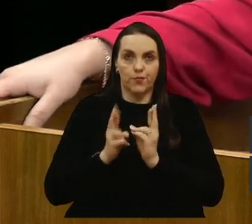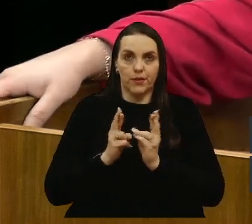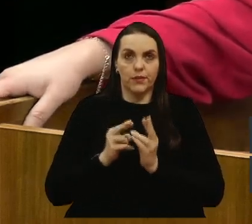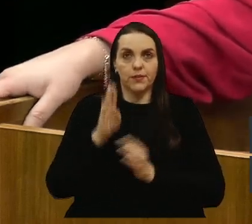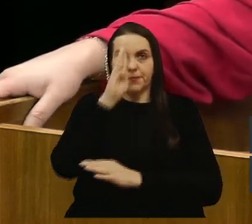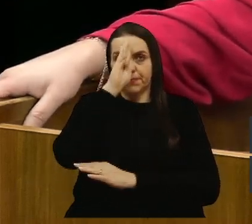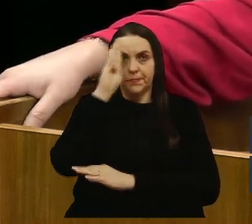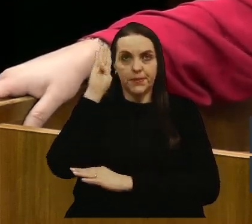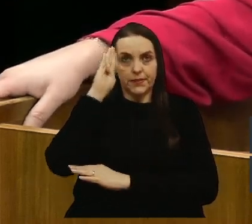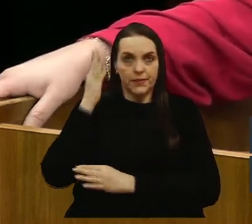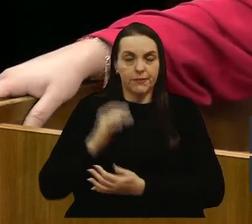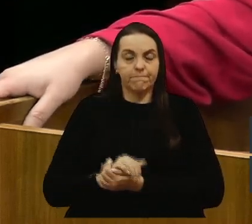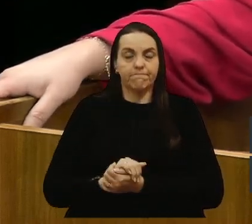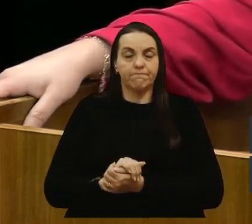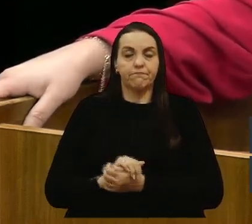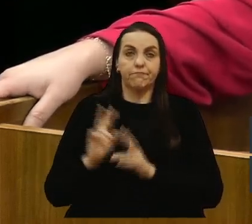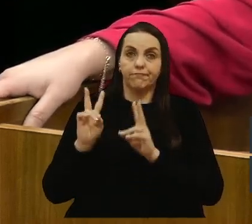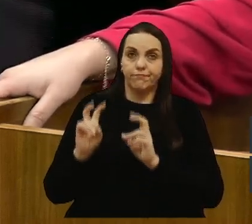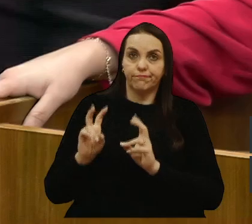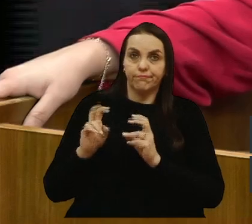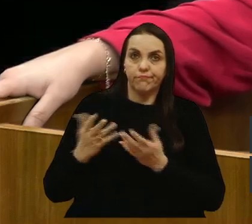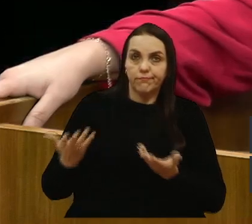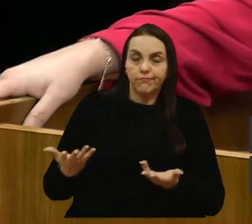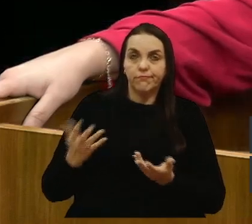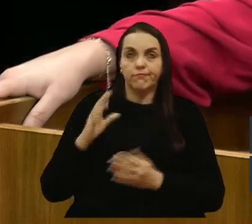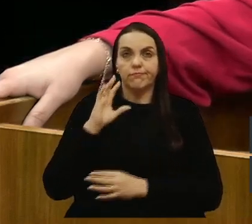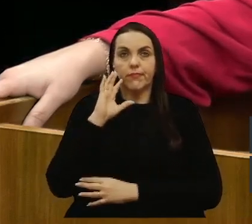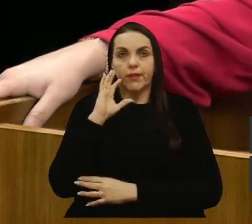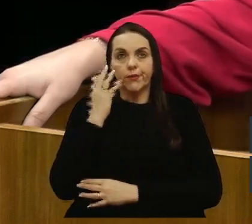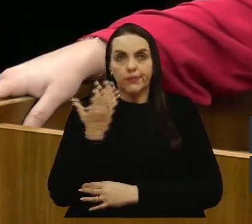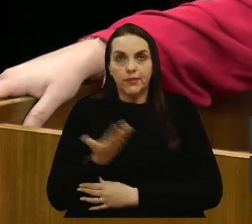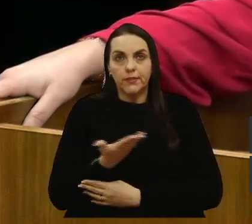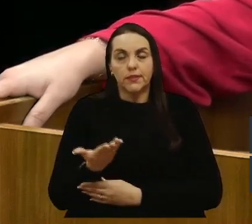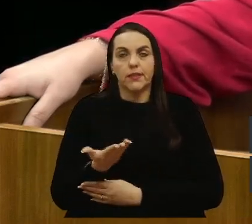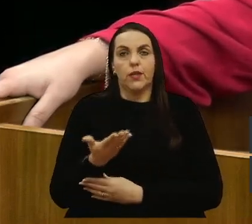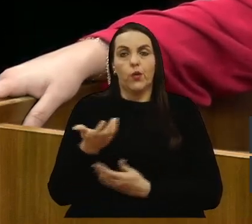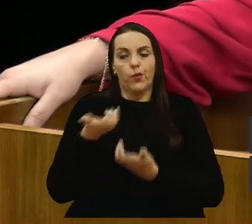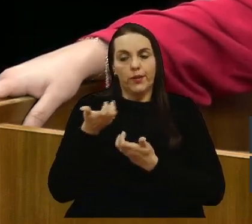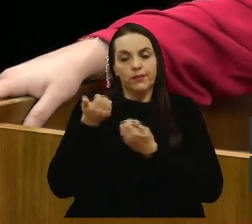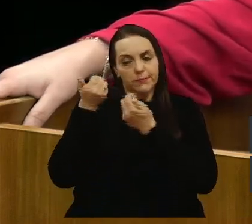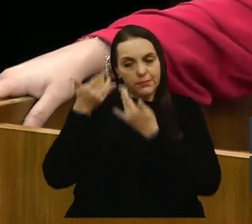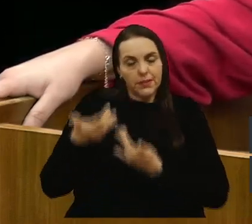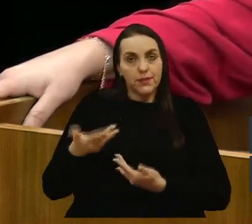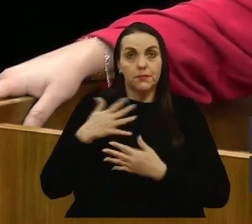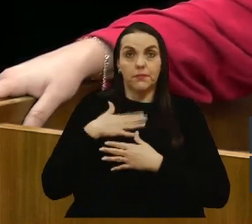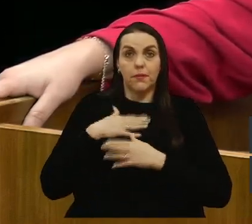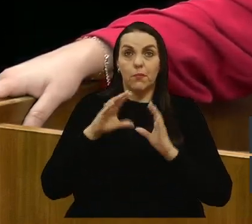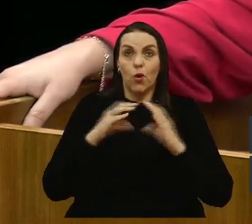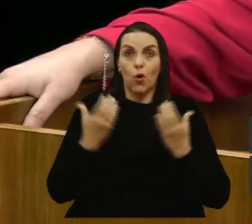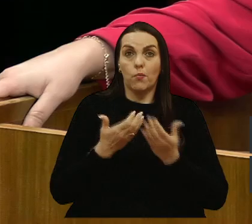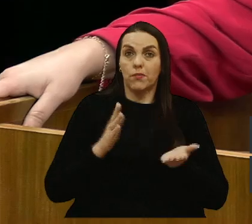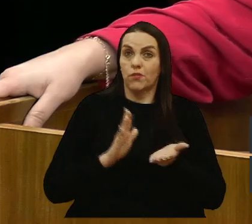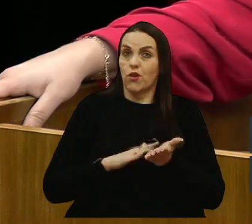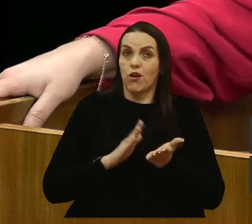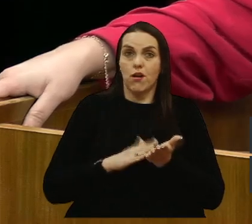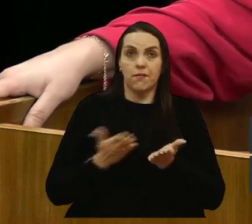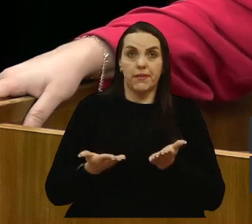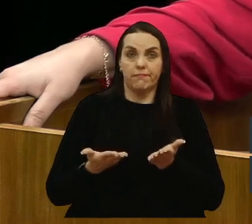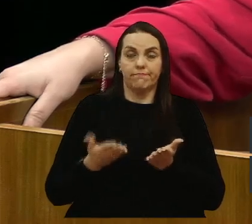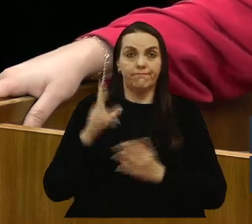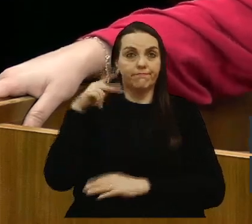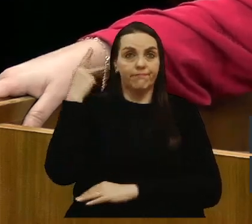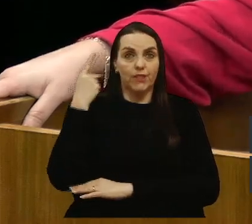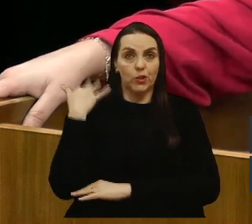Adriano Bressan, sobre a situação, que eu gostaria de estar a par, porque a comunidade nos cobra, como disse a vereadora